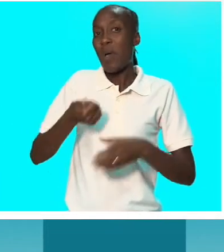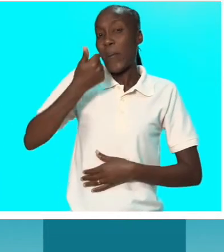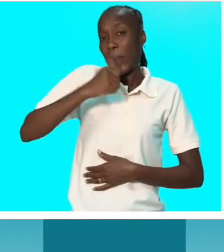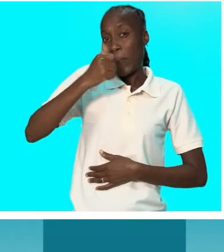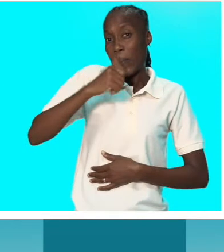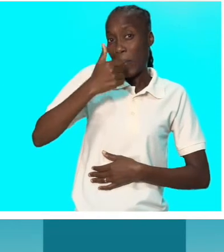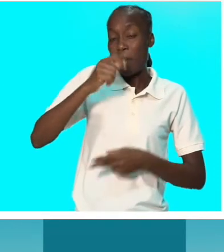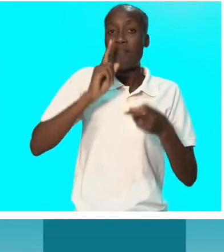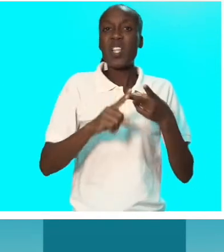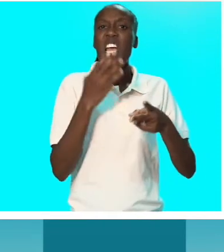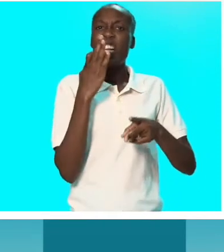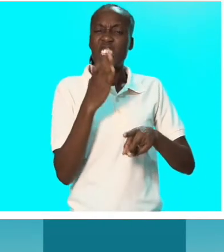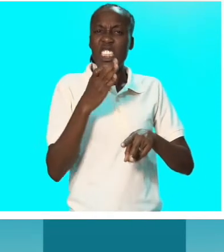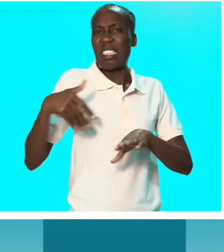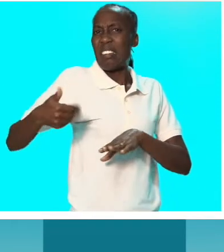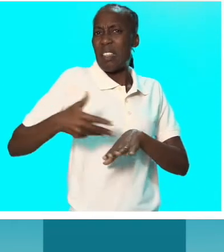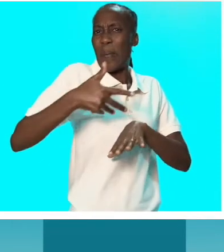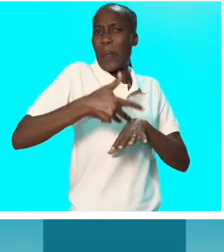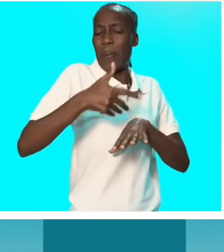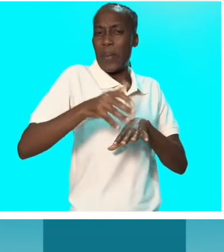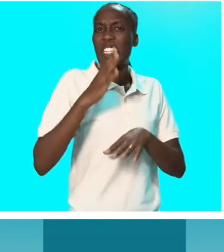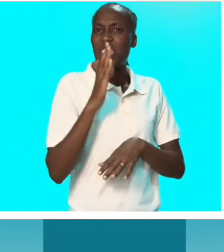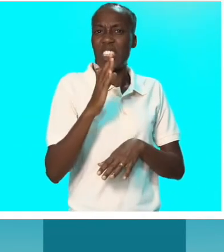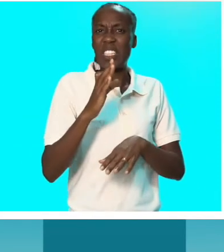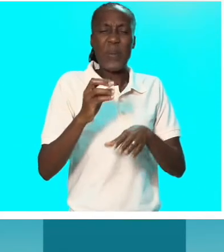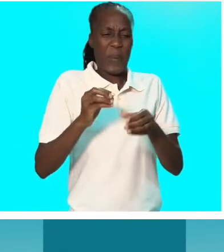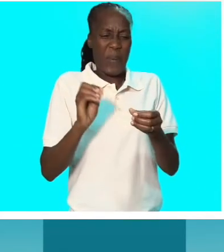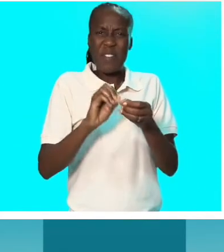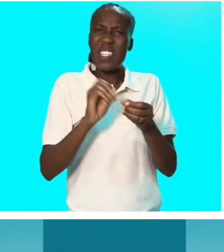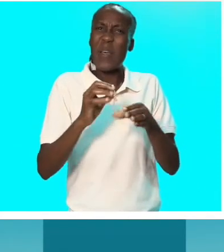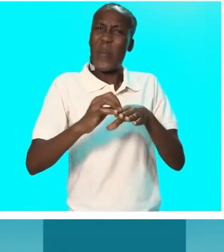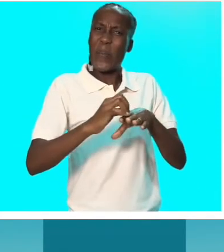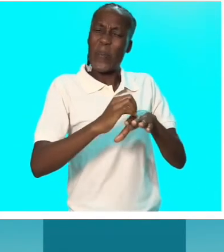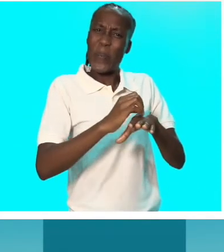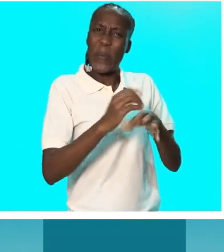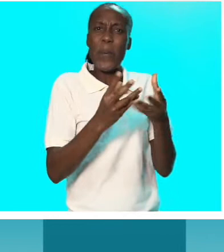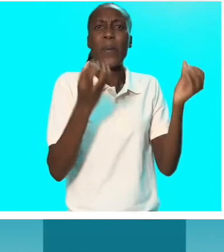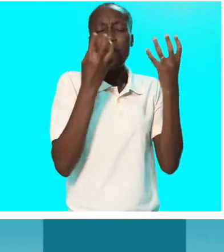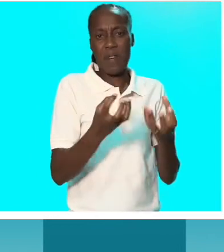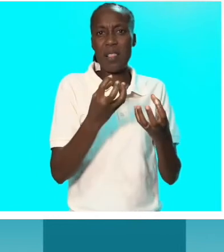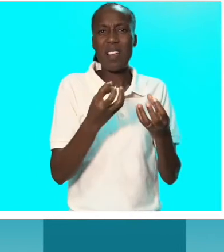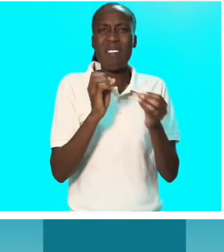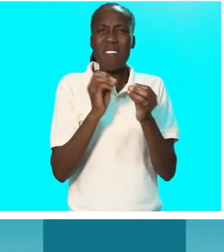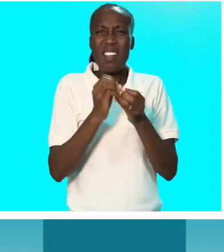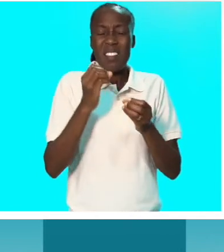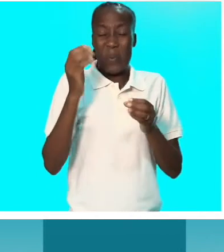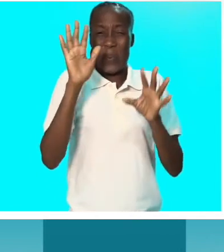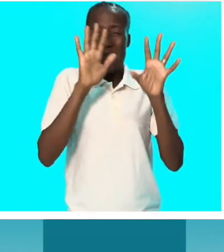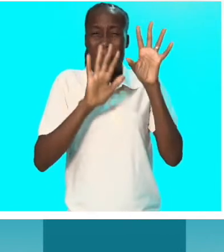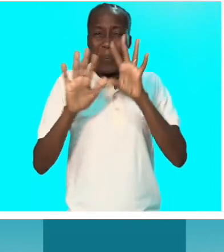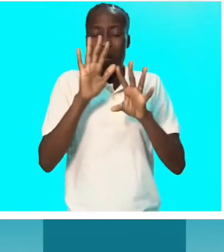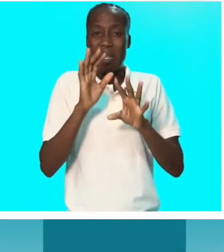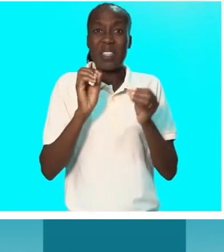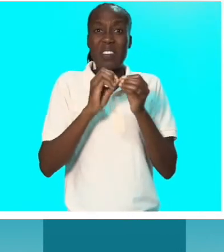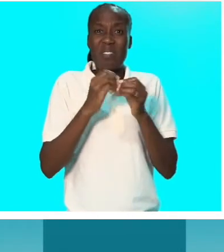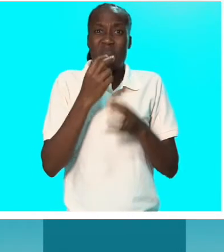de água e urinar fora do normal, feridas sem cura, visão nublada, respirar